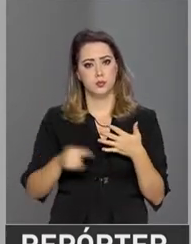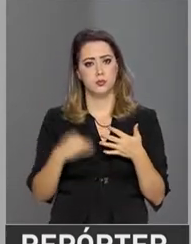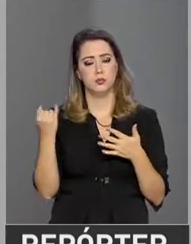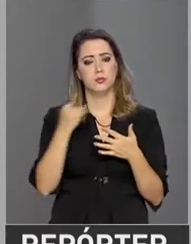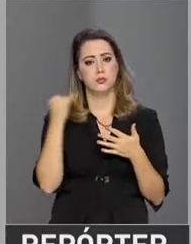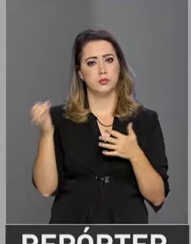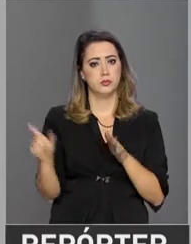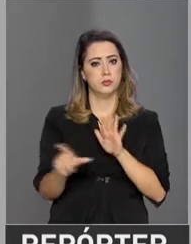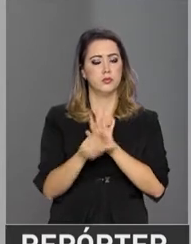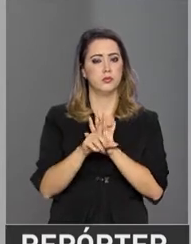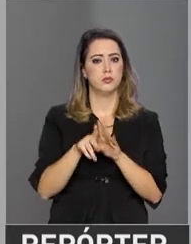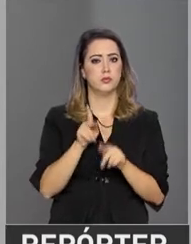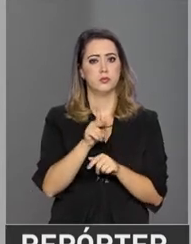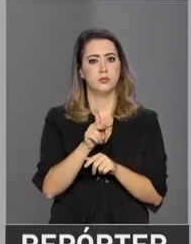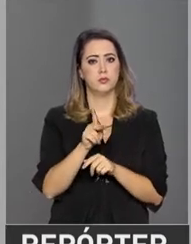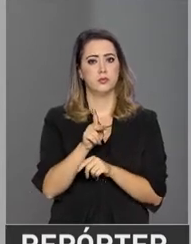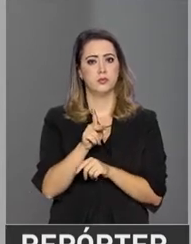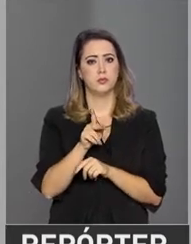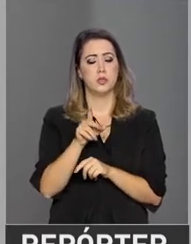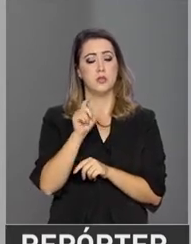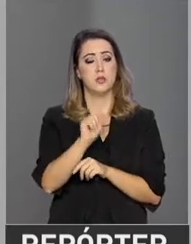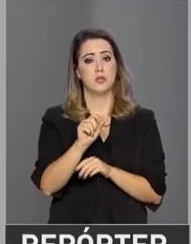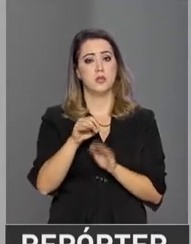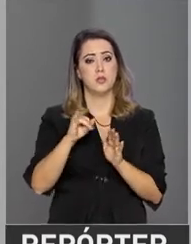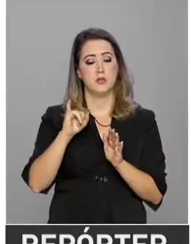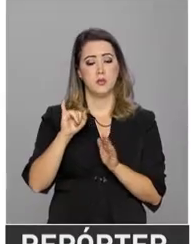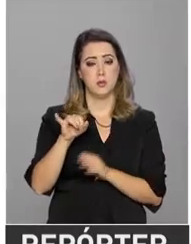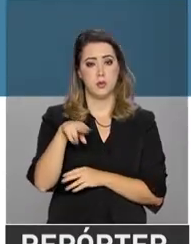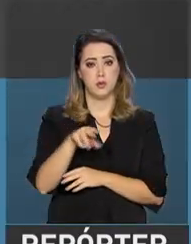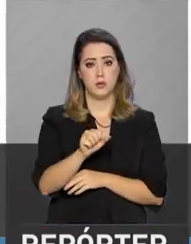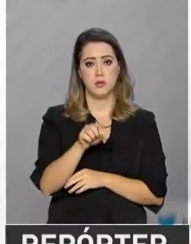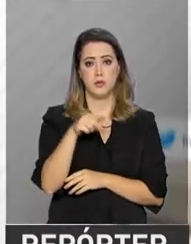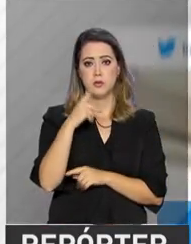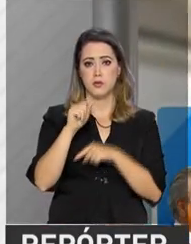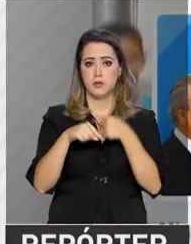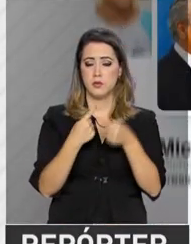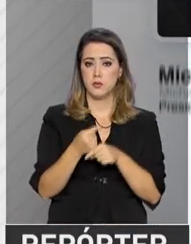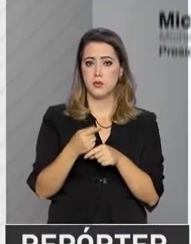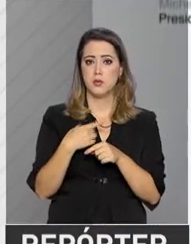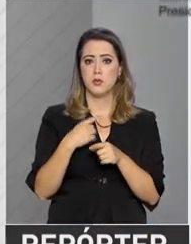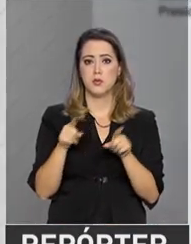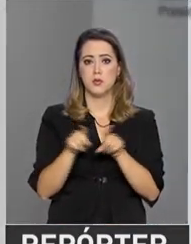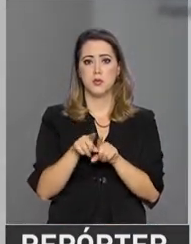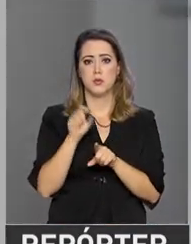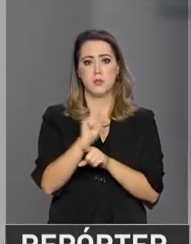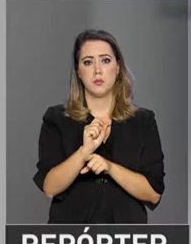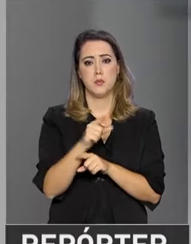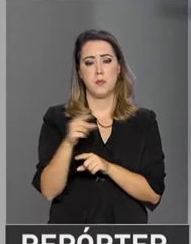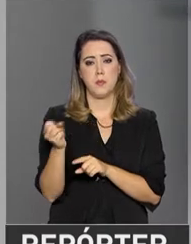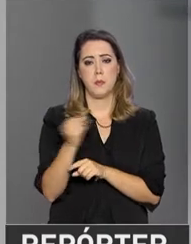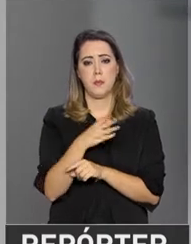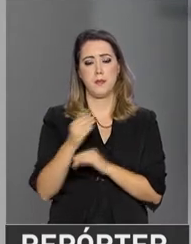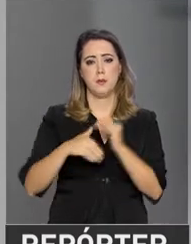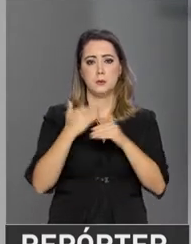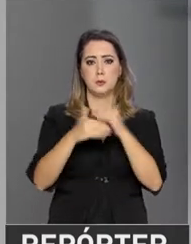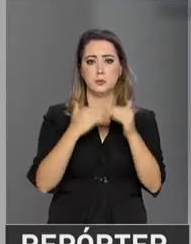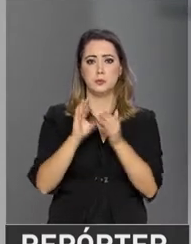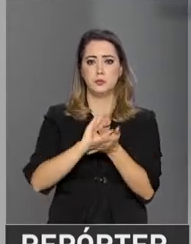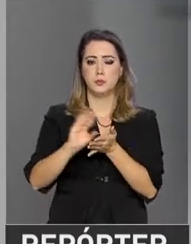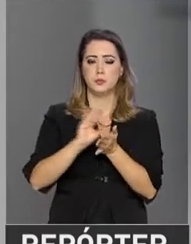da reforma o presidente da previdência de acordo com temer depois da reforma teremos o país com mais crescimento